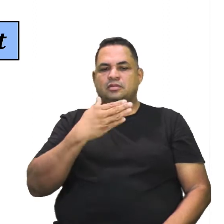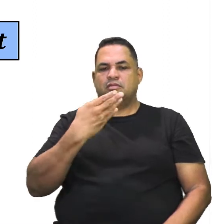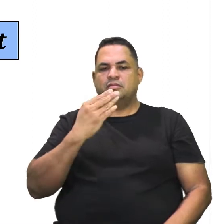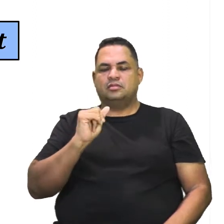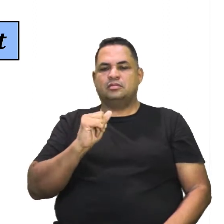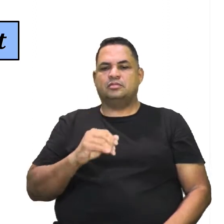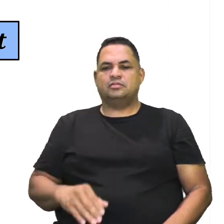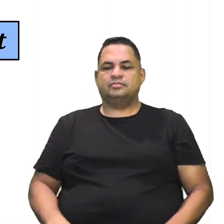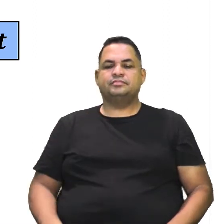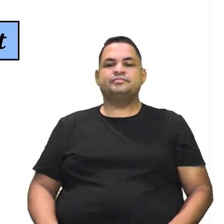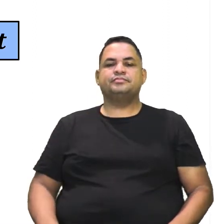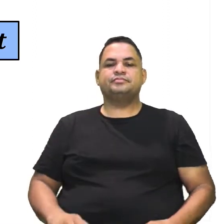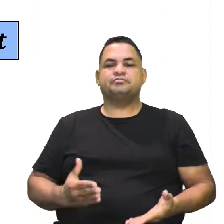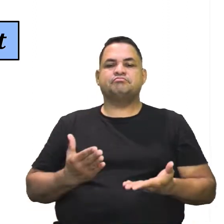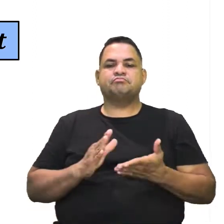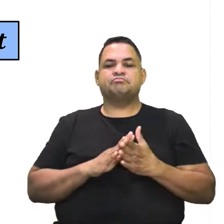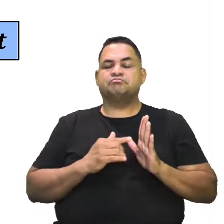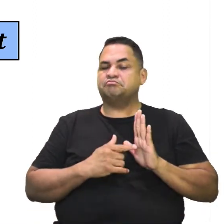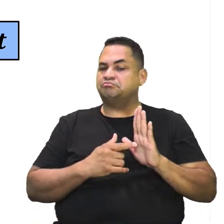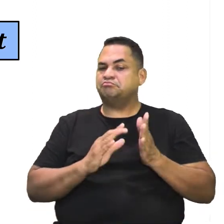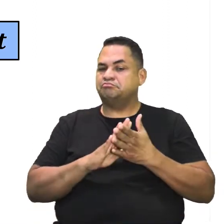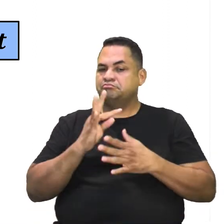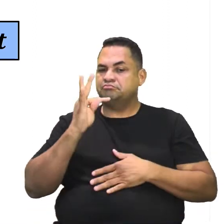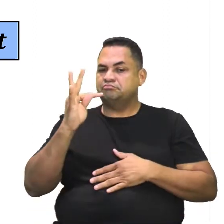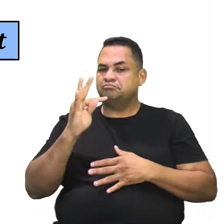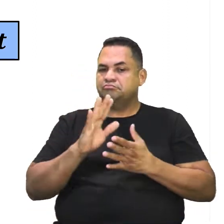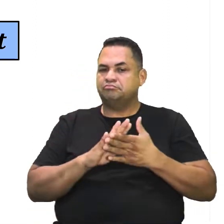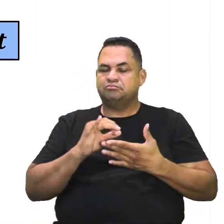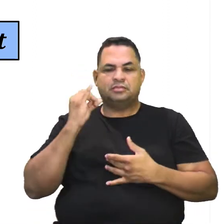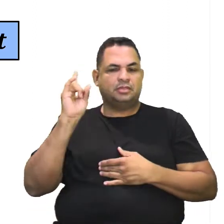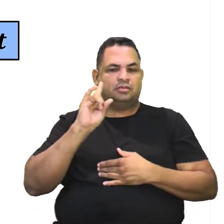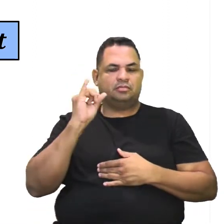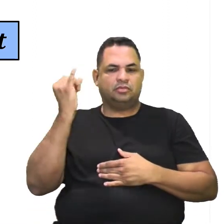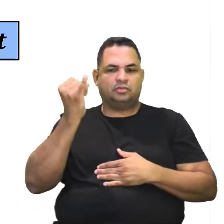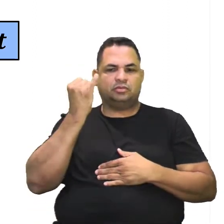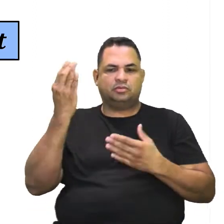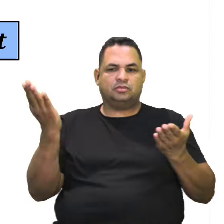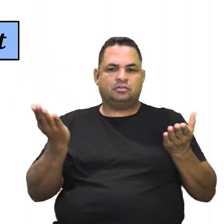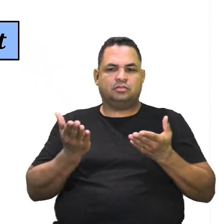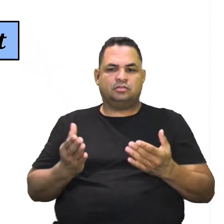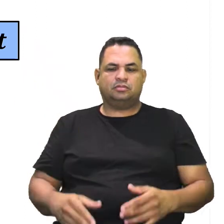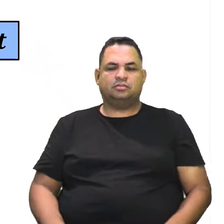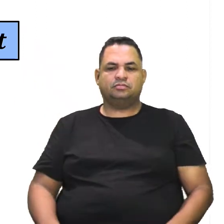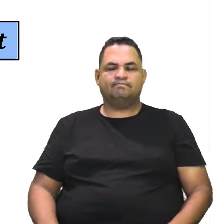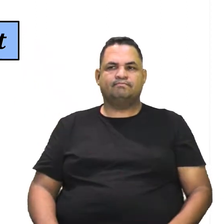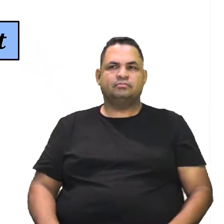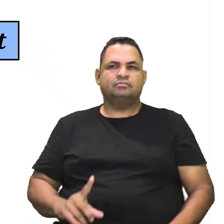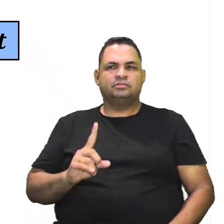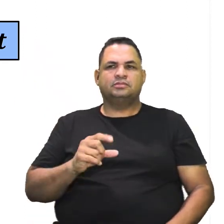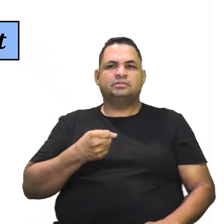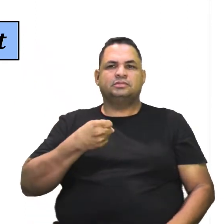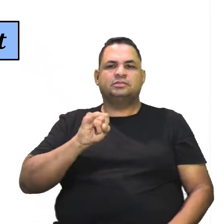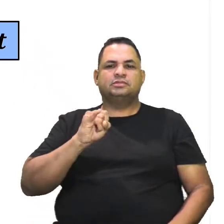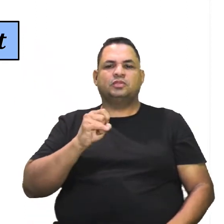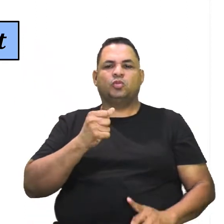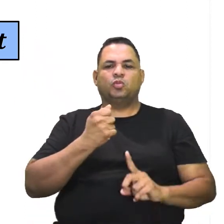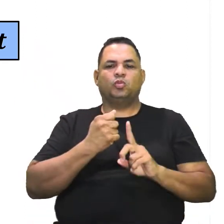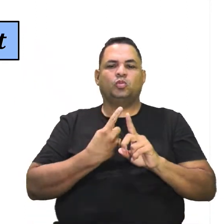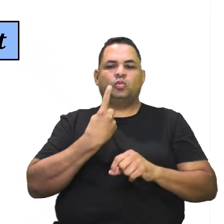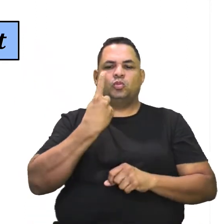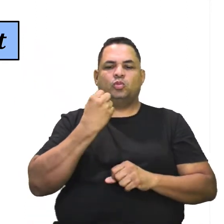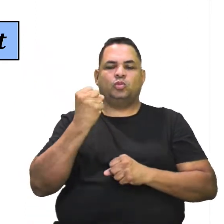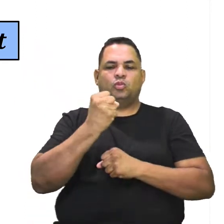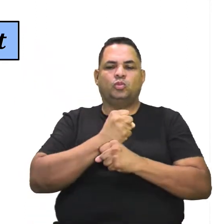0,4T, 4.000 vezes o tempo. Não foi dado o tempo, isso aí não está sendo relevante então, no momento, quer dizer que se for um ano, vai pagar um juros